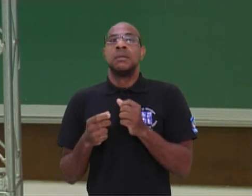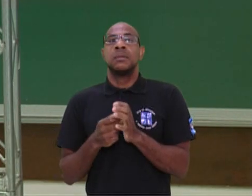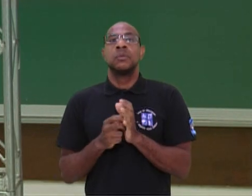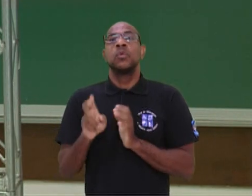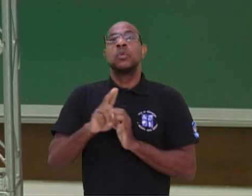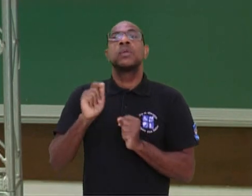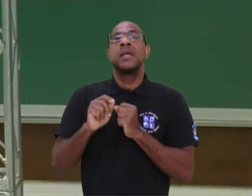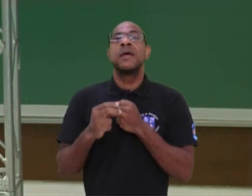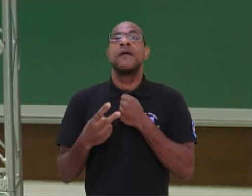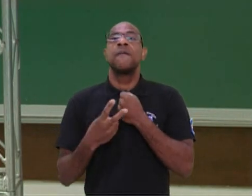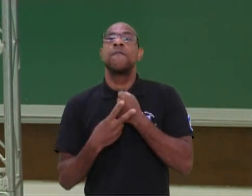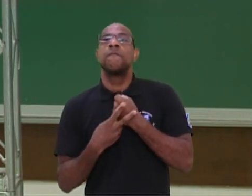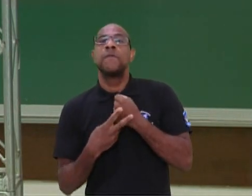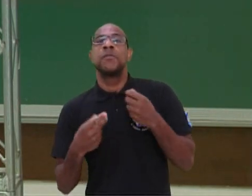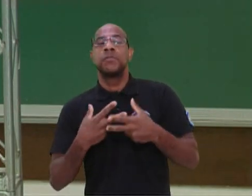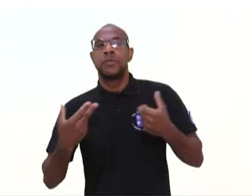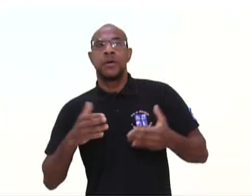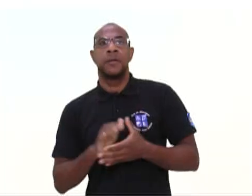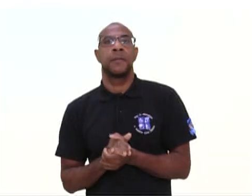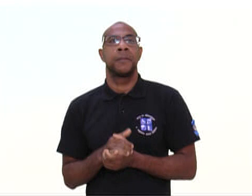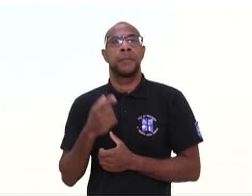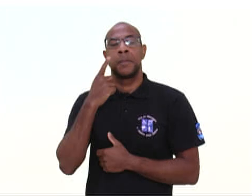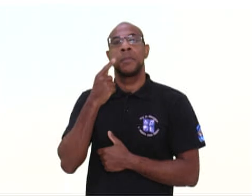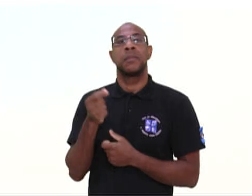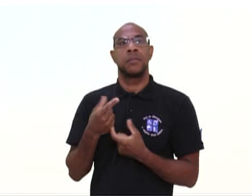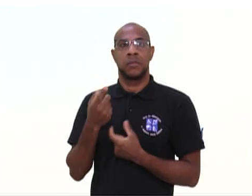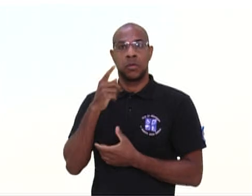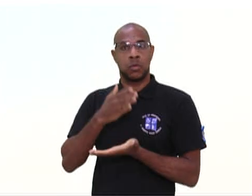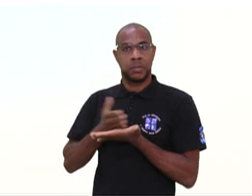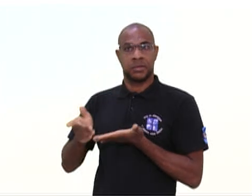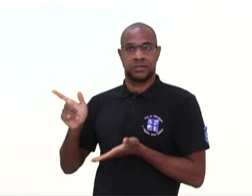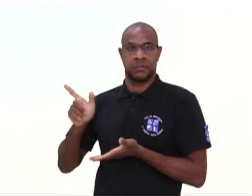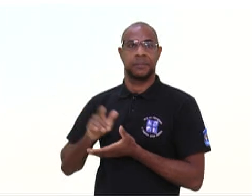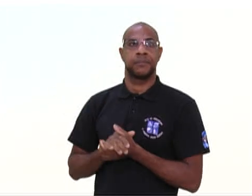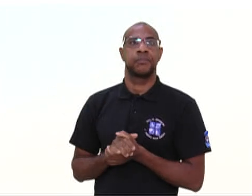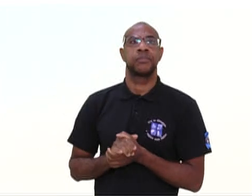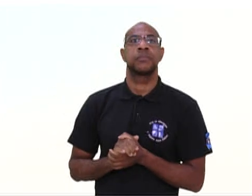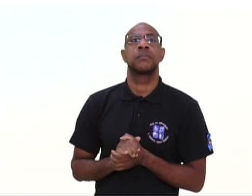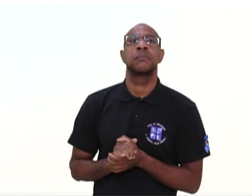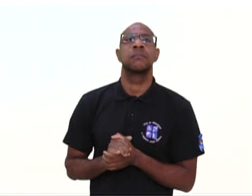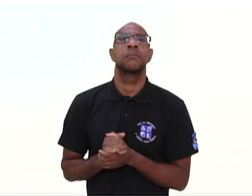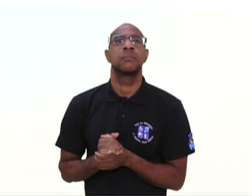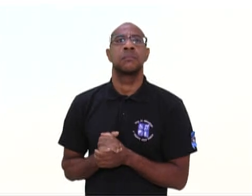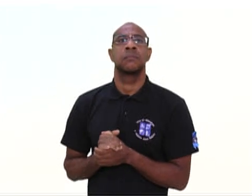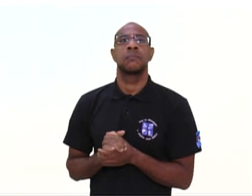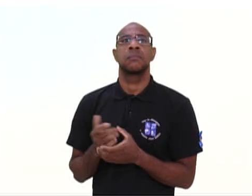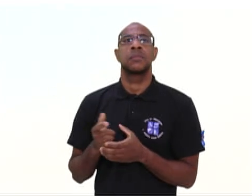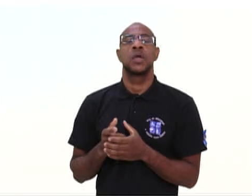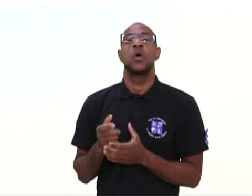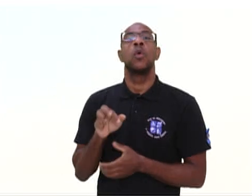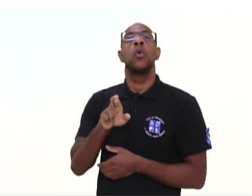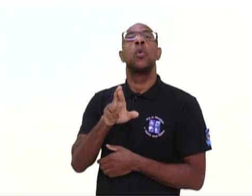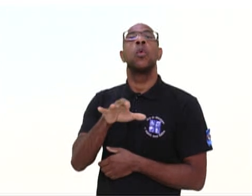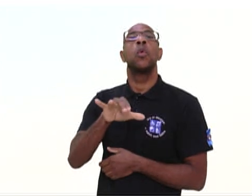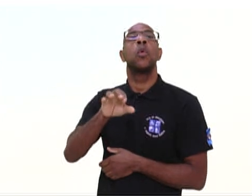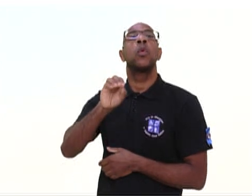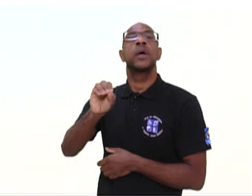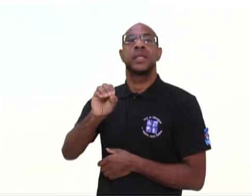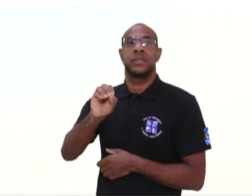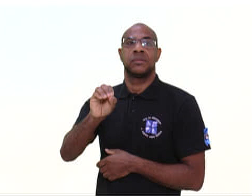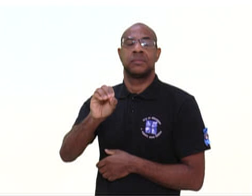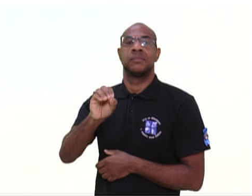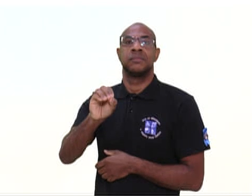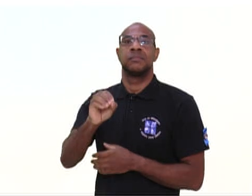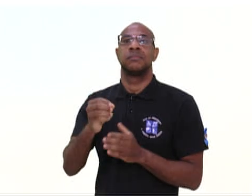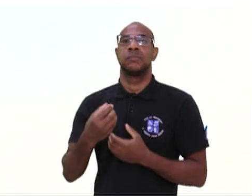aula. Então, sigamos. Nosso recorte. O Rio, ou relação da viagem que faz o Capibaribe de sua nascente à